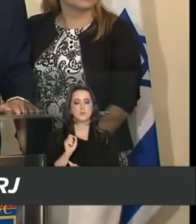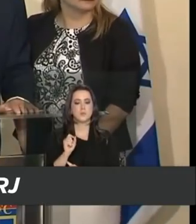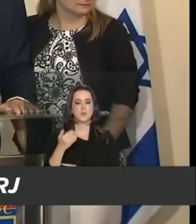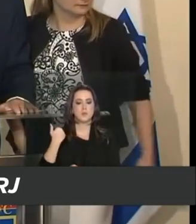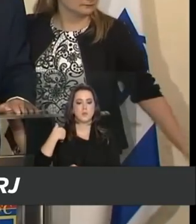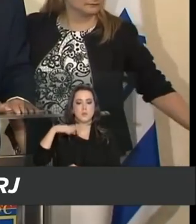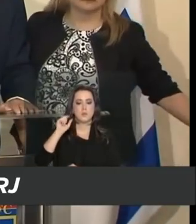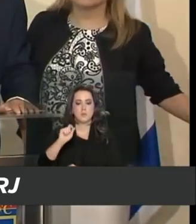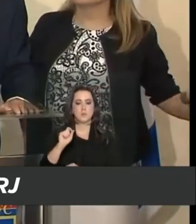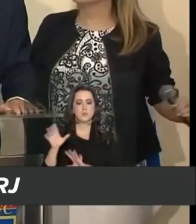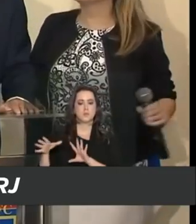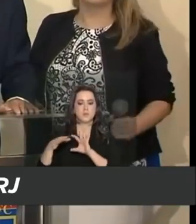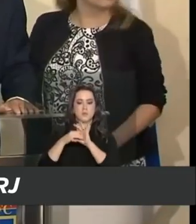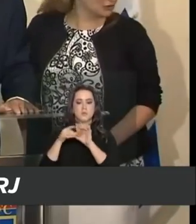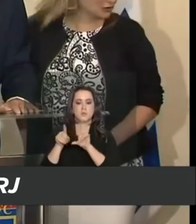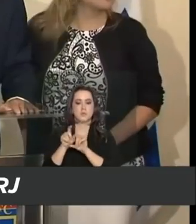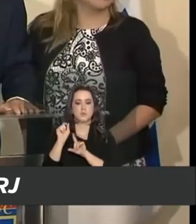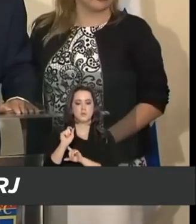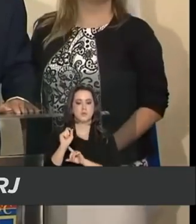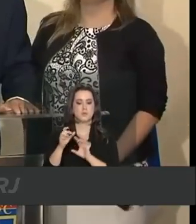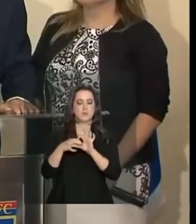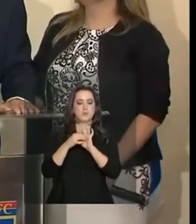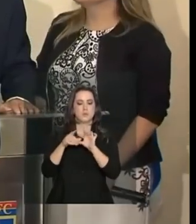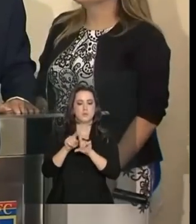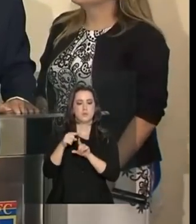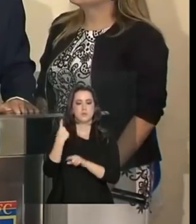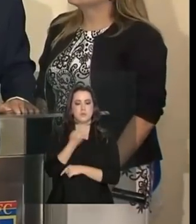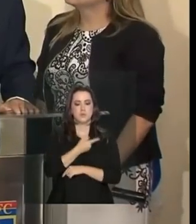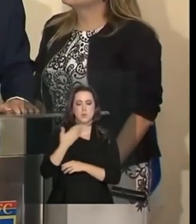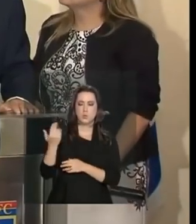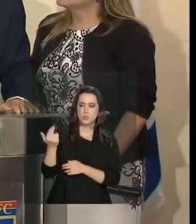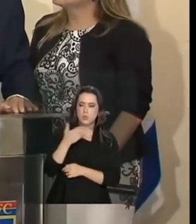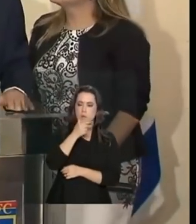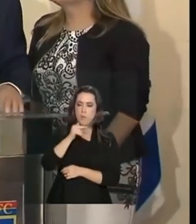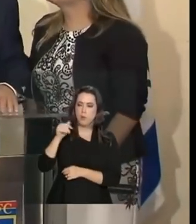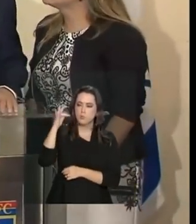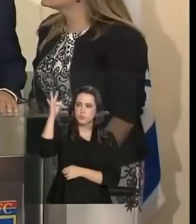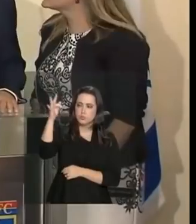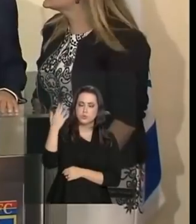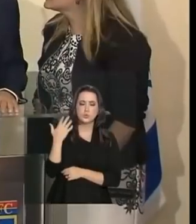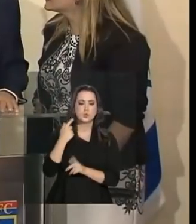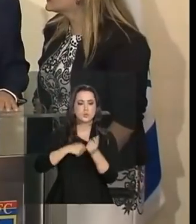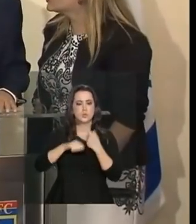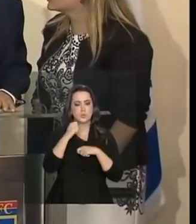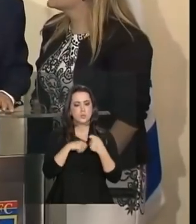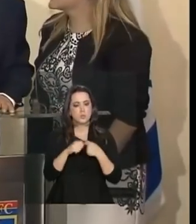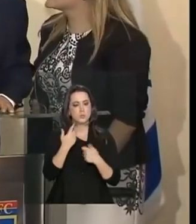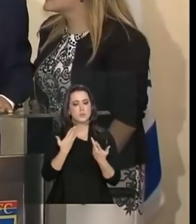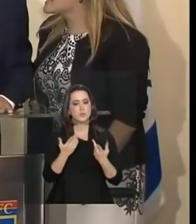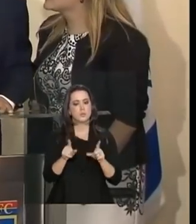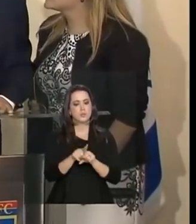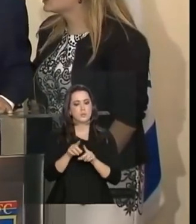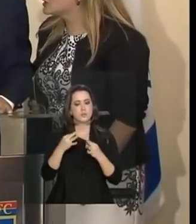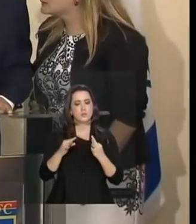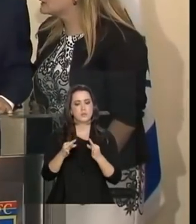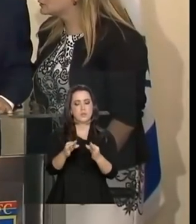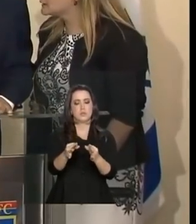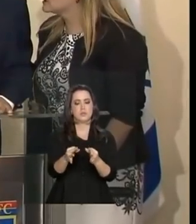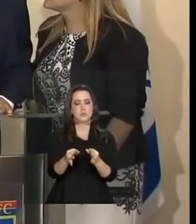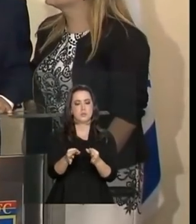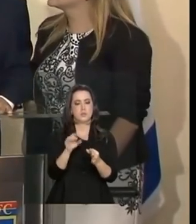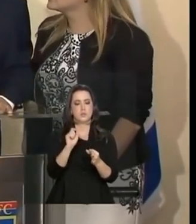do que parcerias, sermos irmãos no futuro, na economia, em tecnologia,